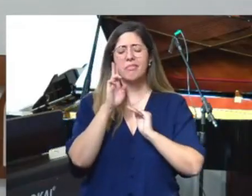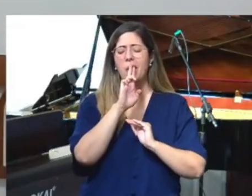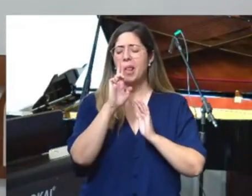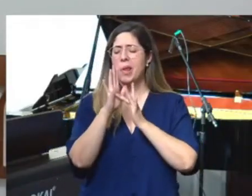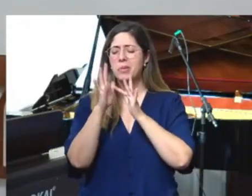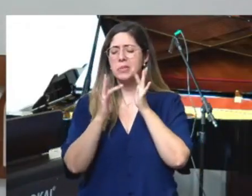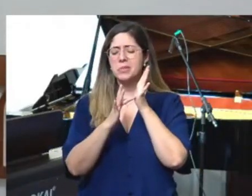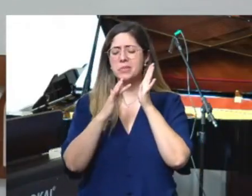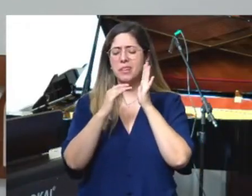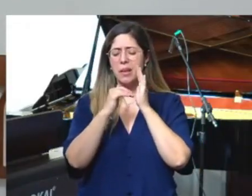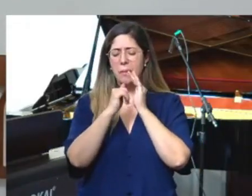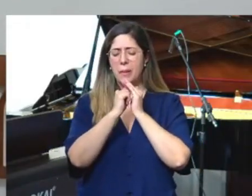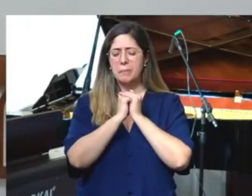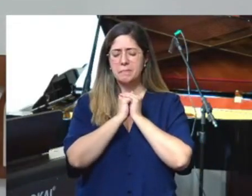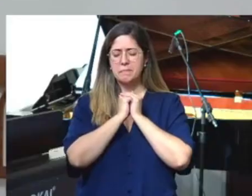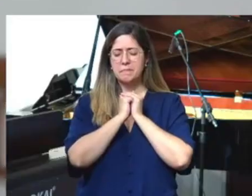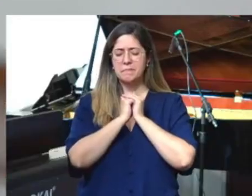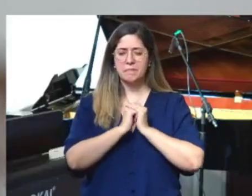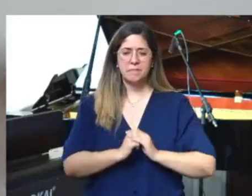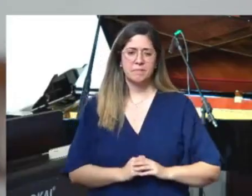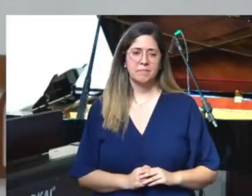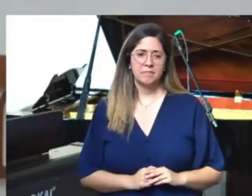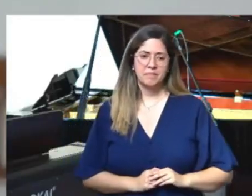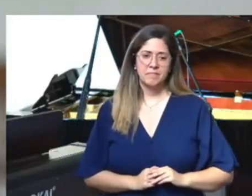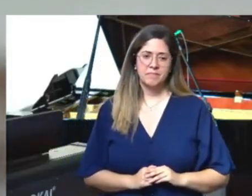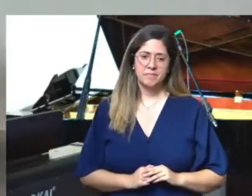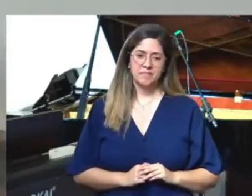Ti, no nome de Jesus. Amém.